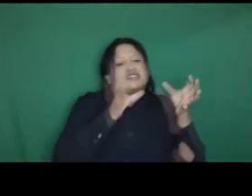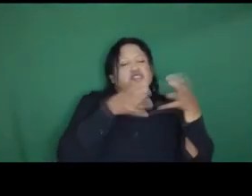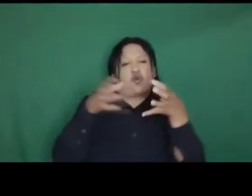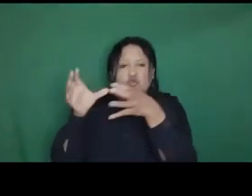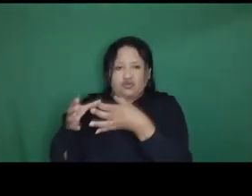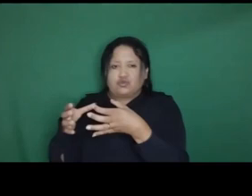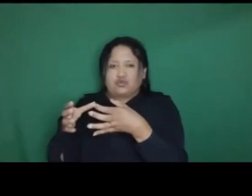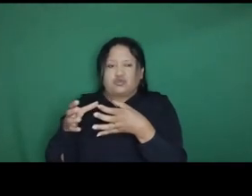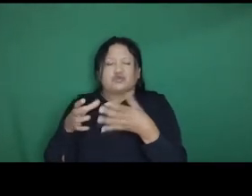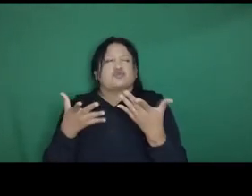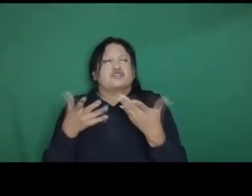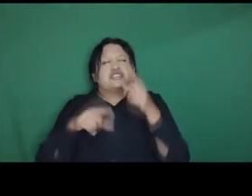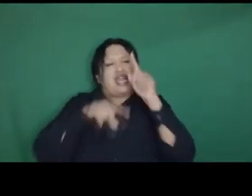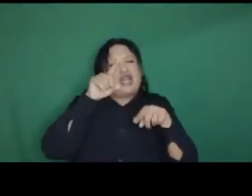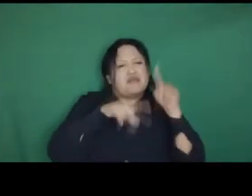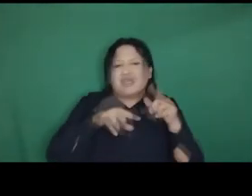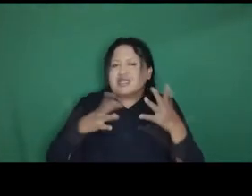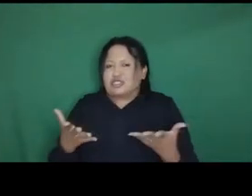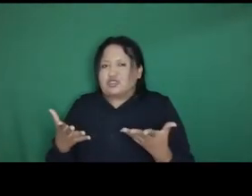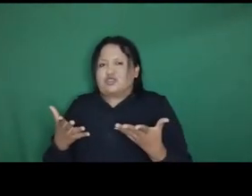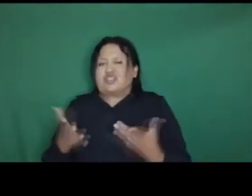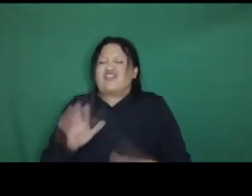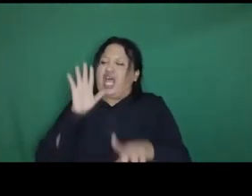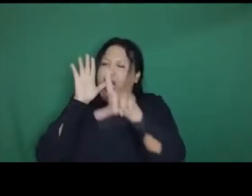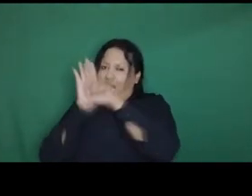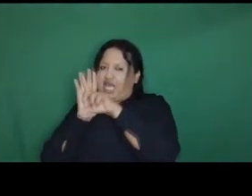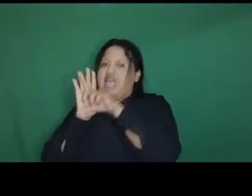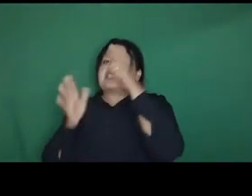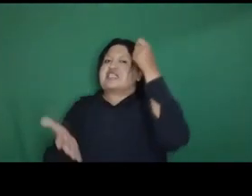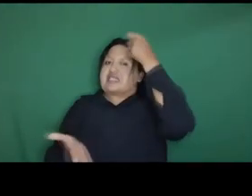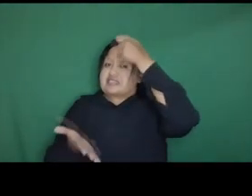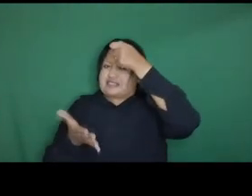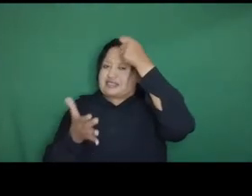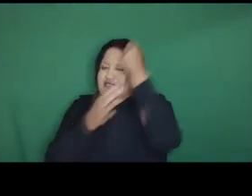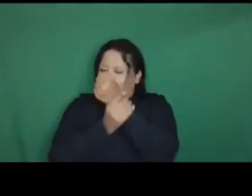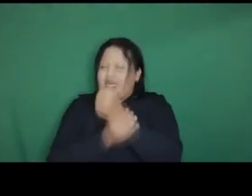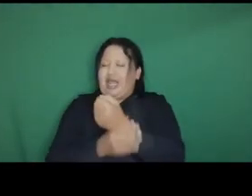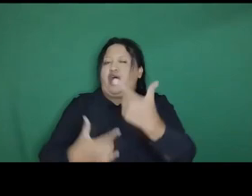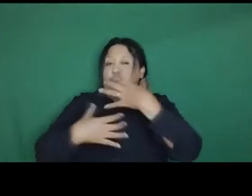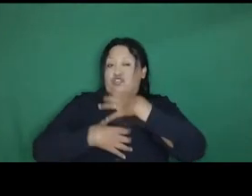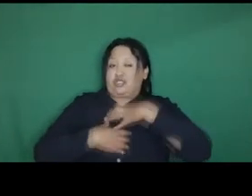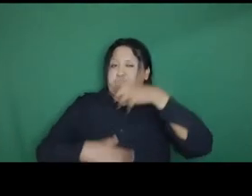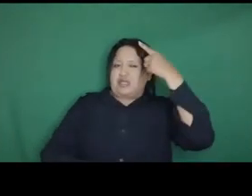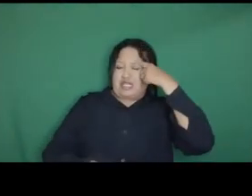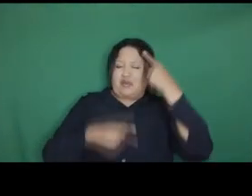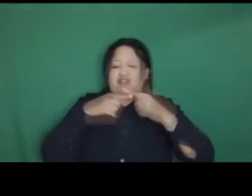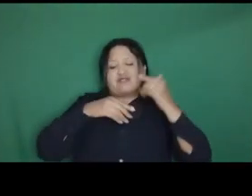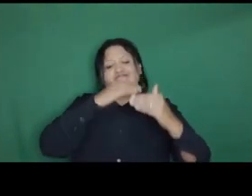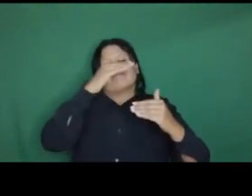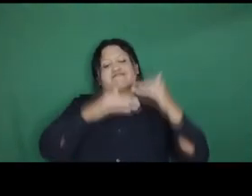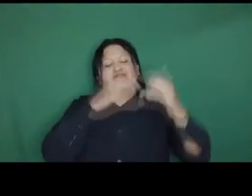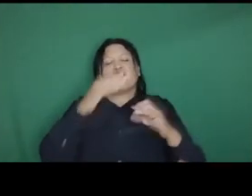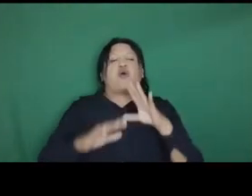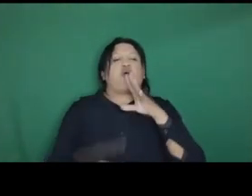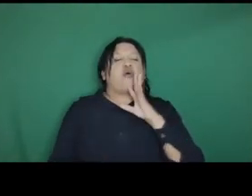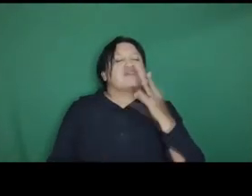que vão legitimar minha forma de pensar porque vai percorrer etapas né o conhecimento científico que ele exige que você percorra